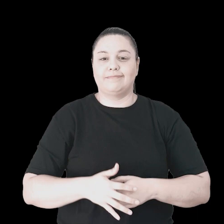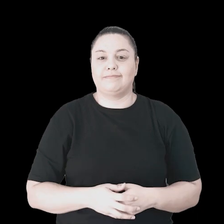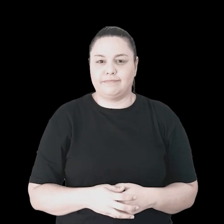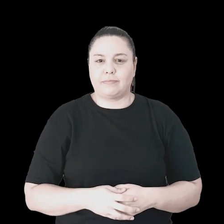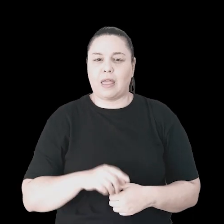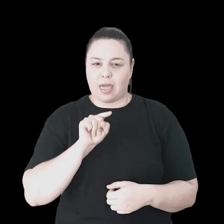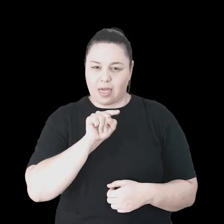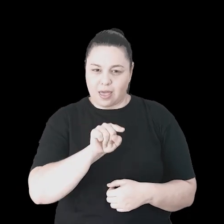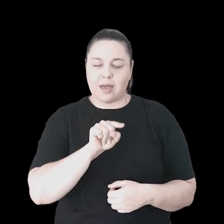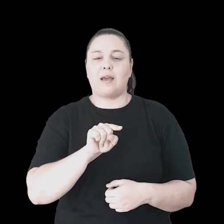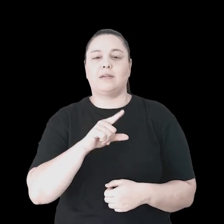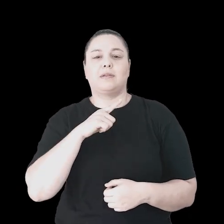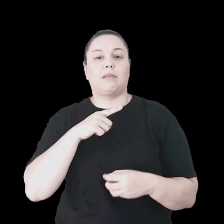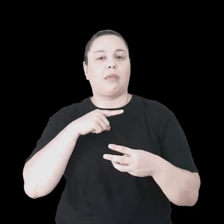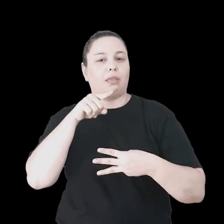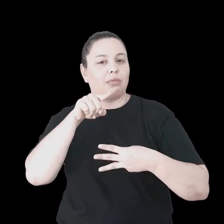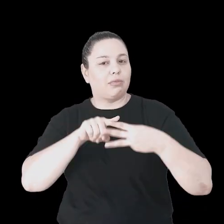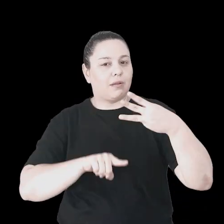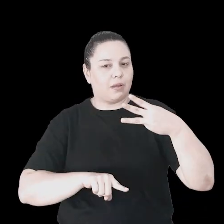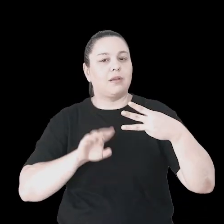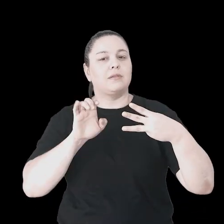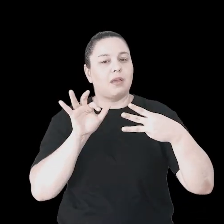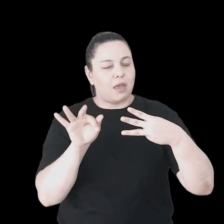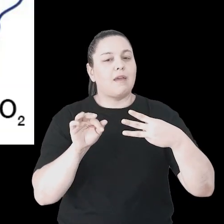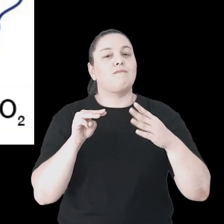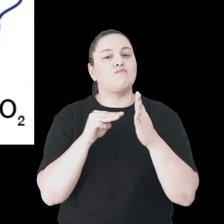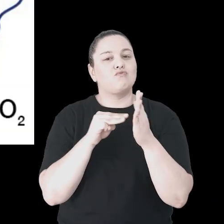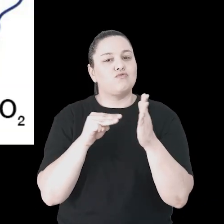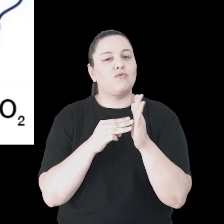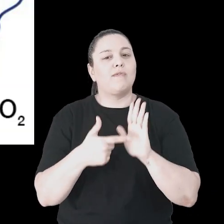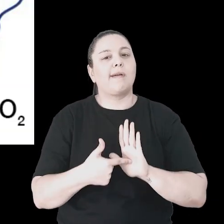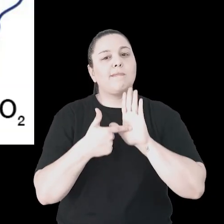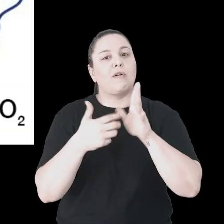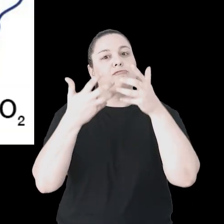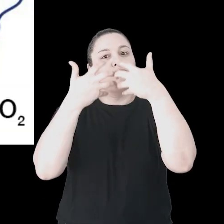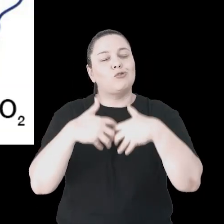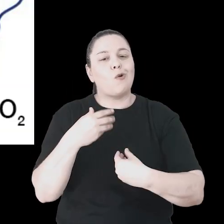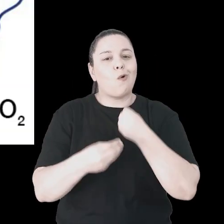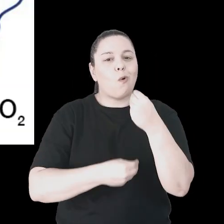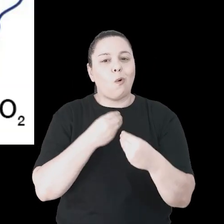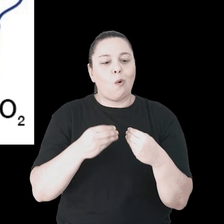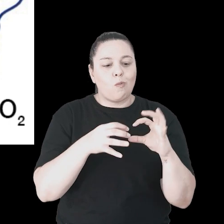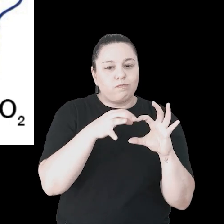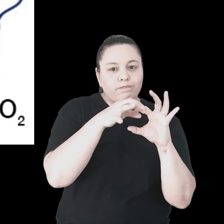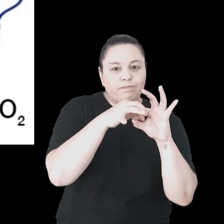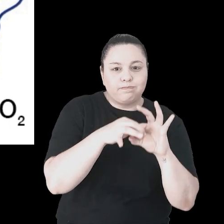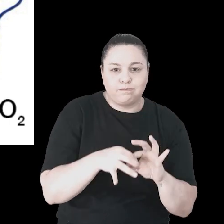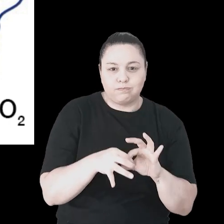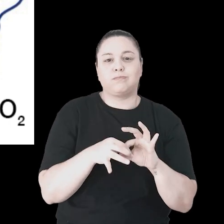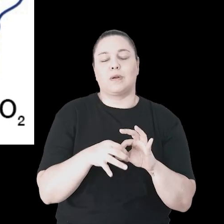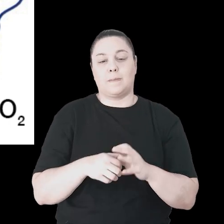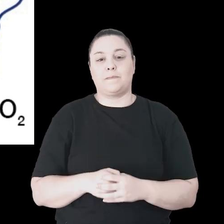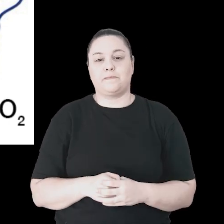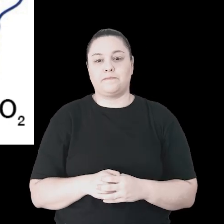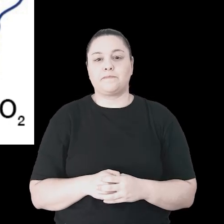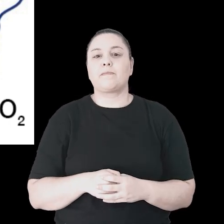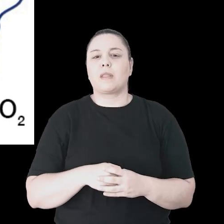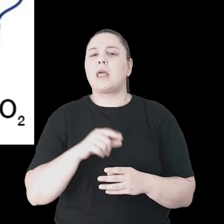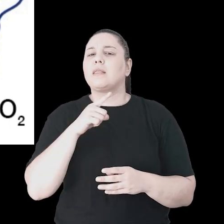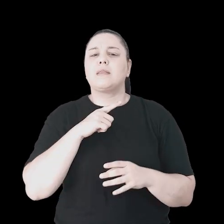desencadeada. A aequorina contém 3 motivos EF que funcionam como locais de ligação para íons